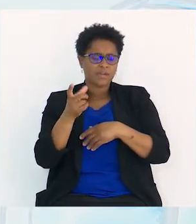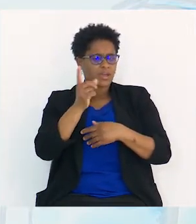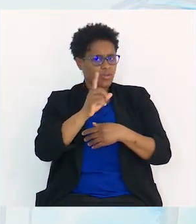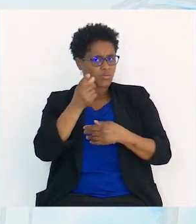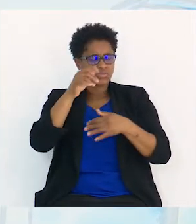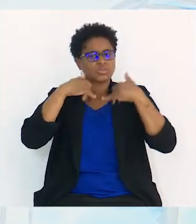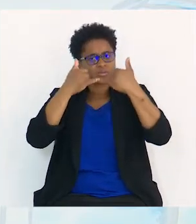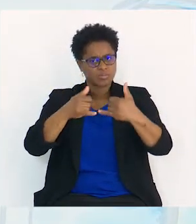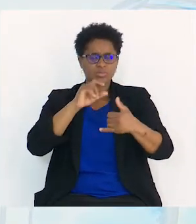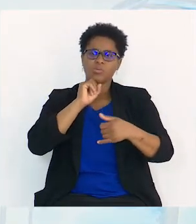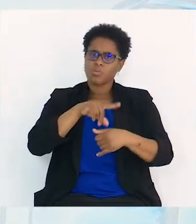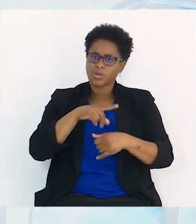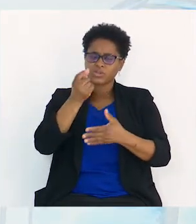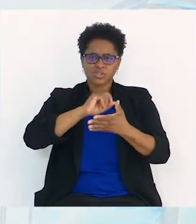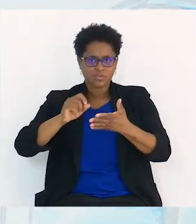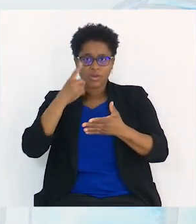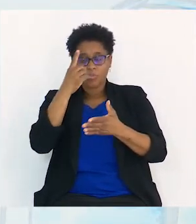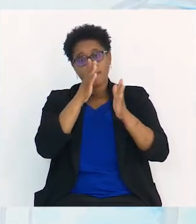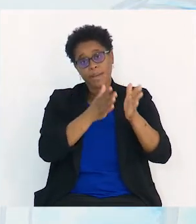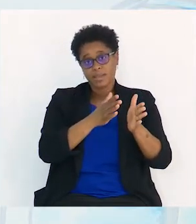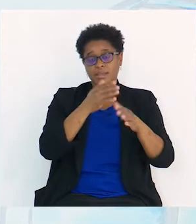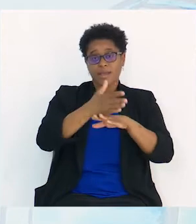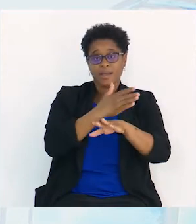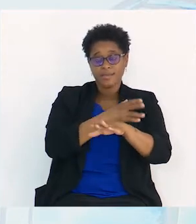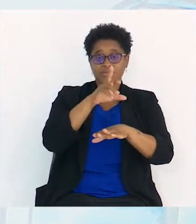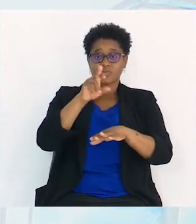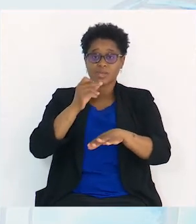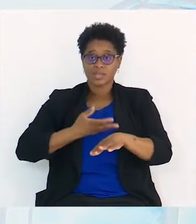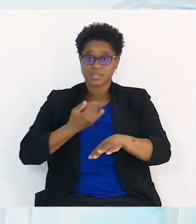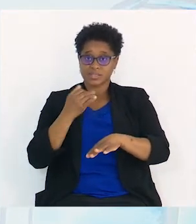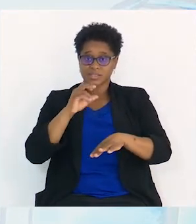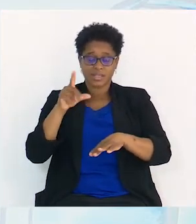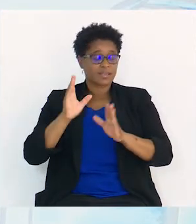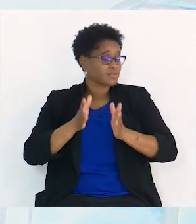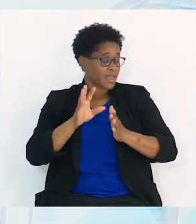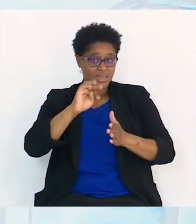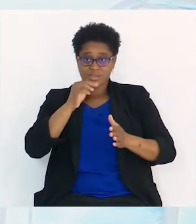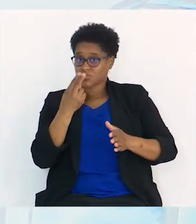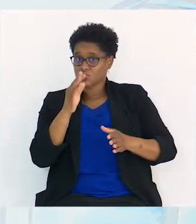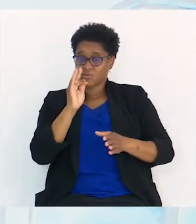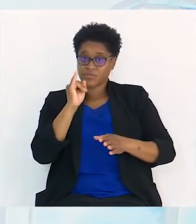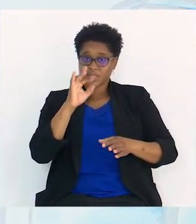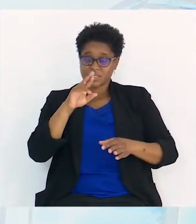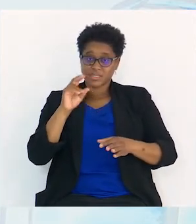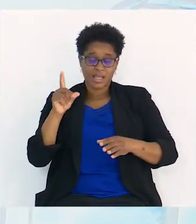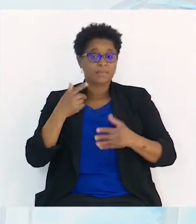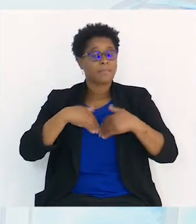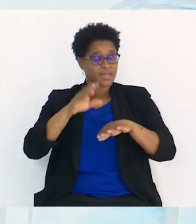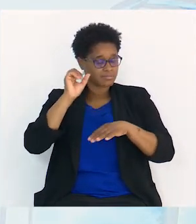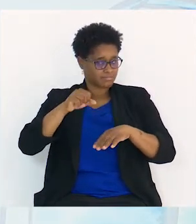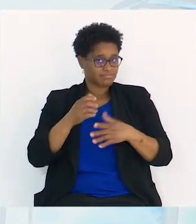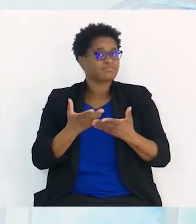e podes colocar uma partícula antes de radical. Já não seria sufixal, mas sim prefixal.